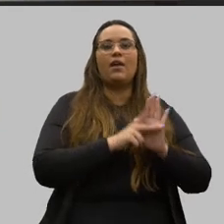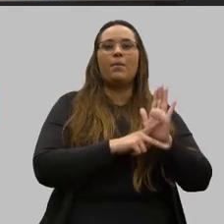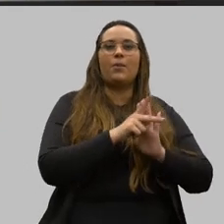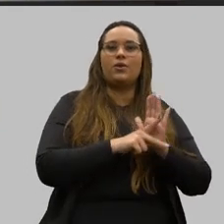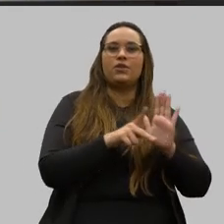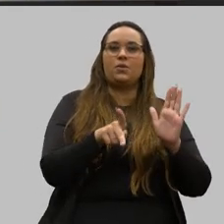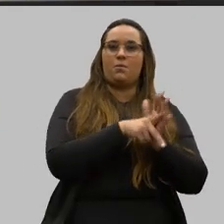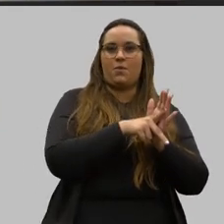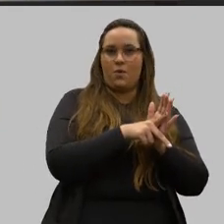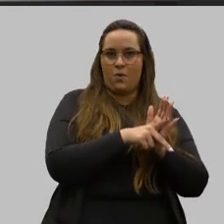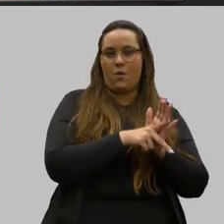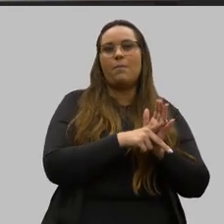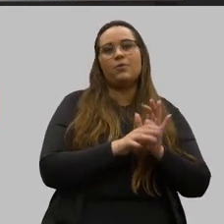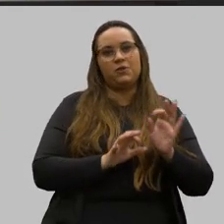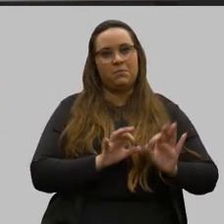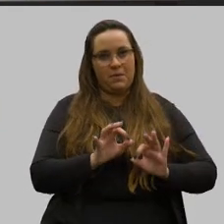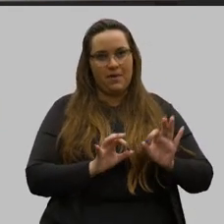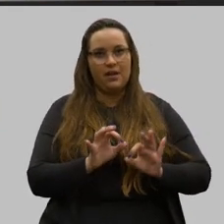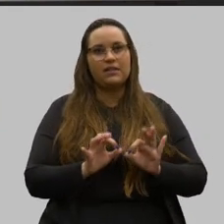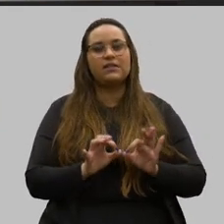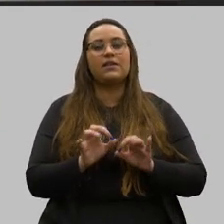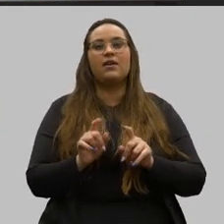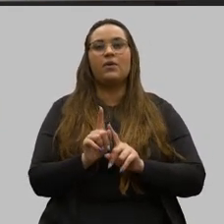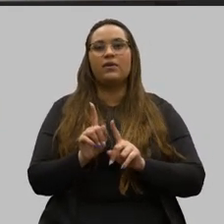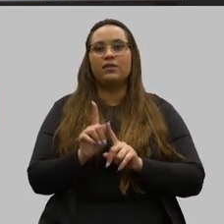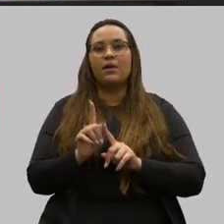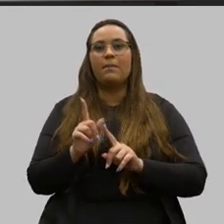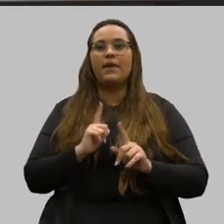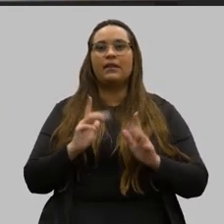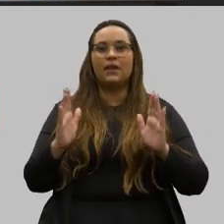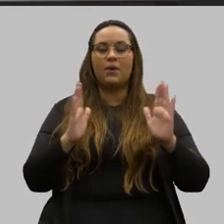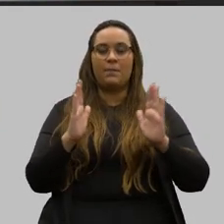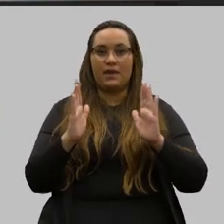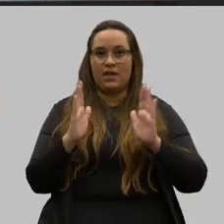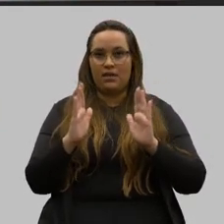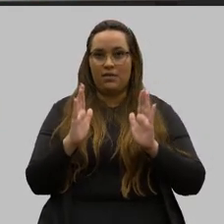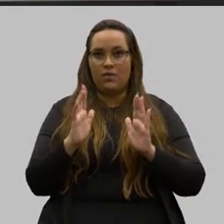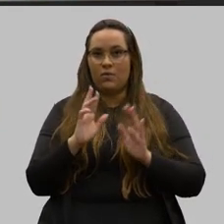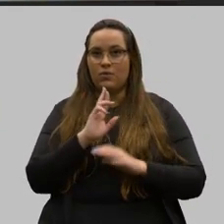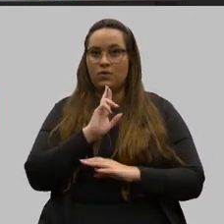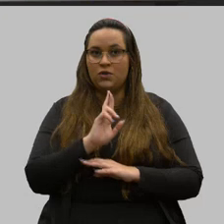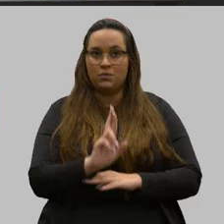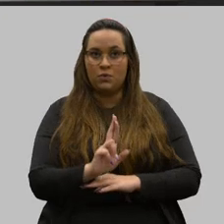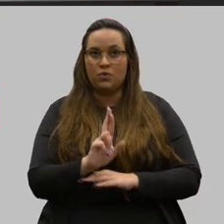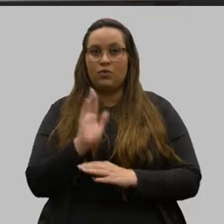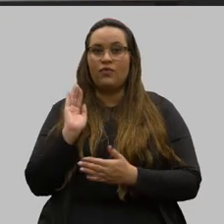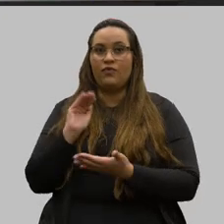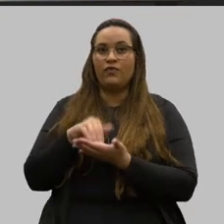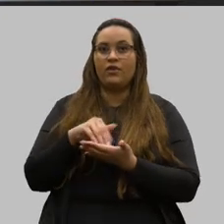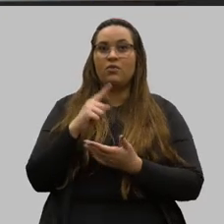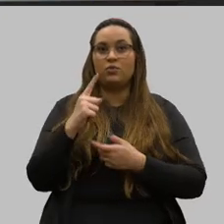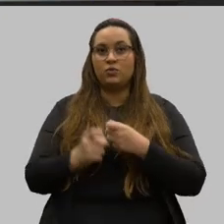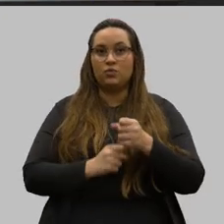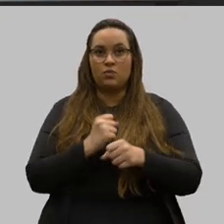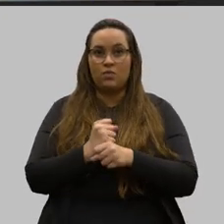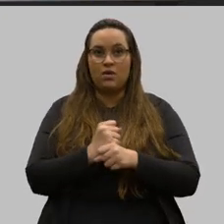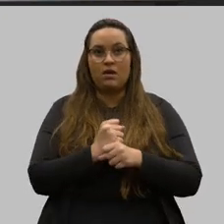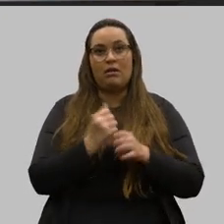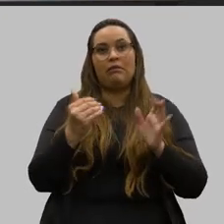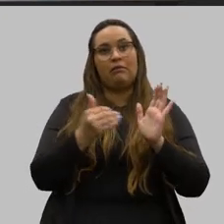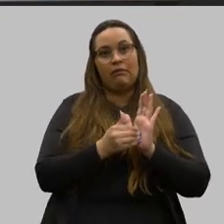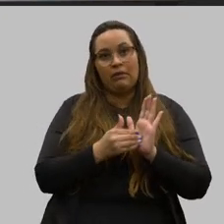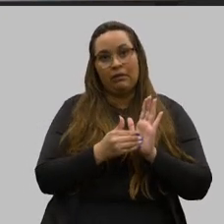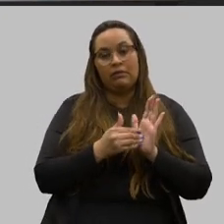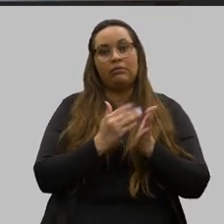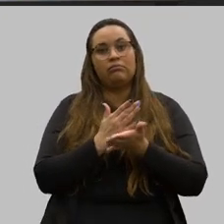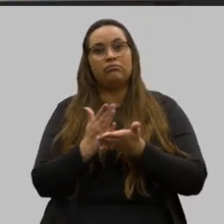do plano de preparação e resposta no período que é Bienal né que ele pega normalmente o final de um ano e o início do outro 2023